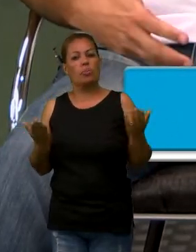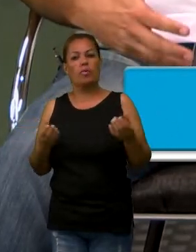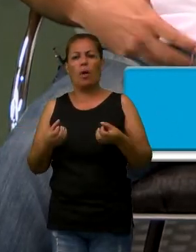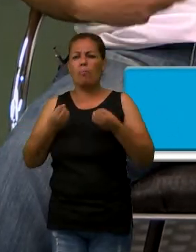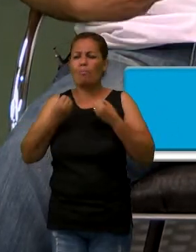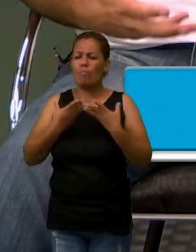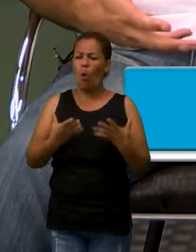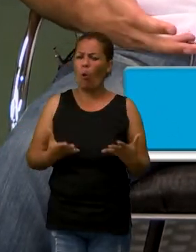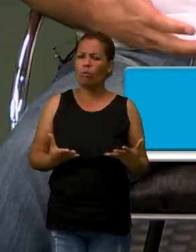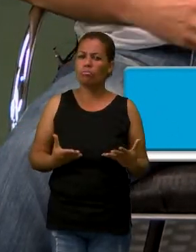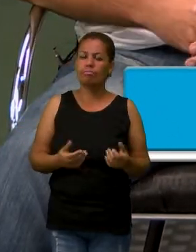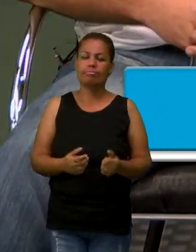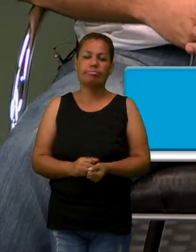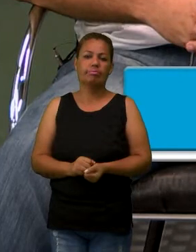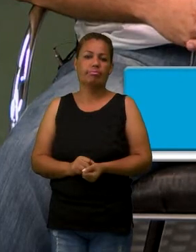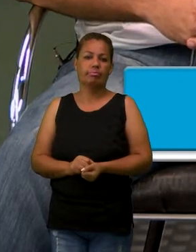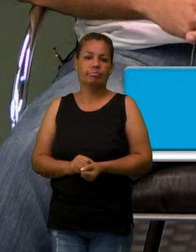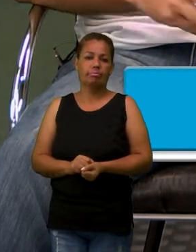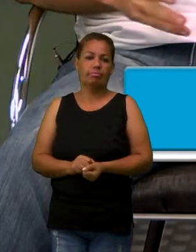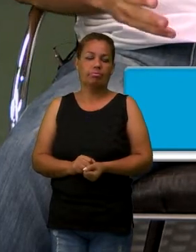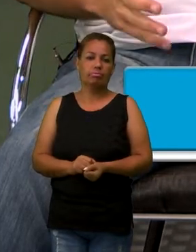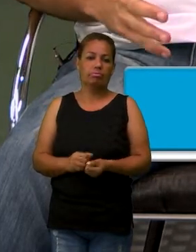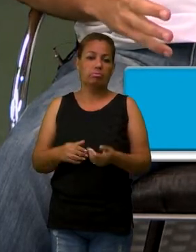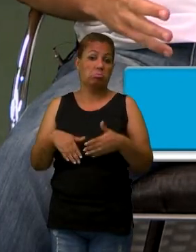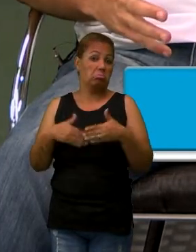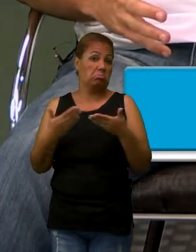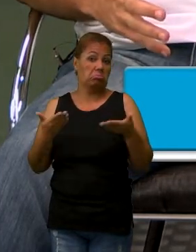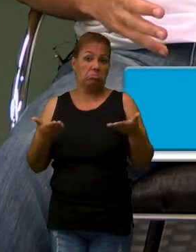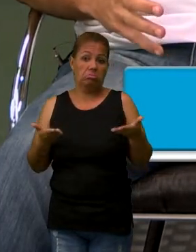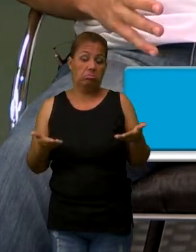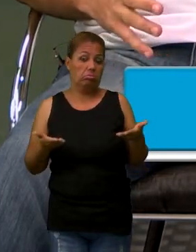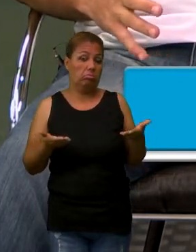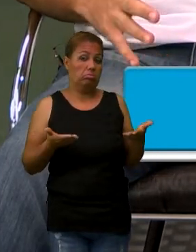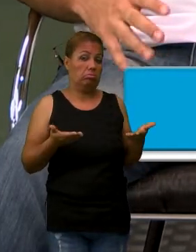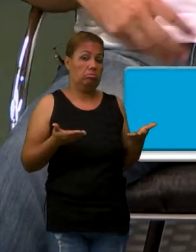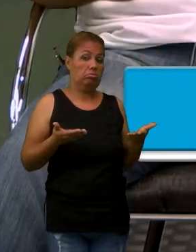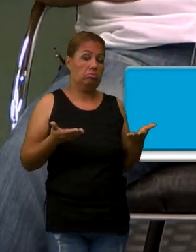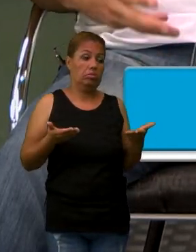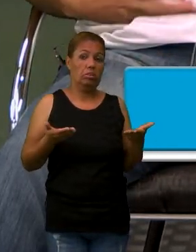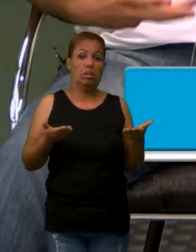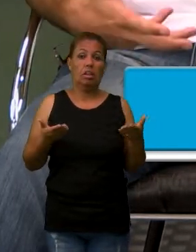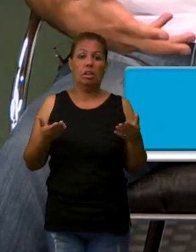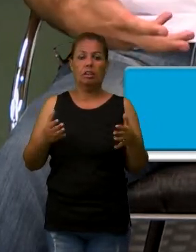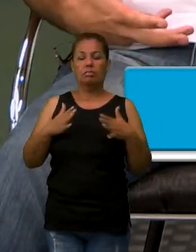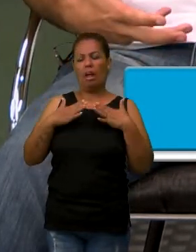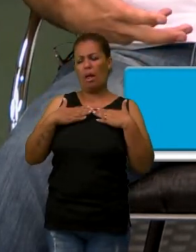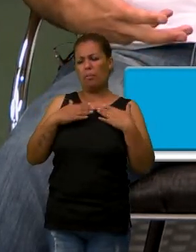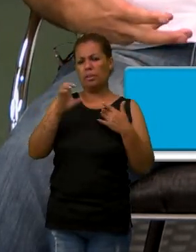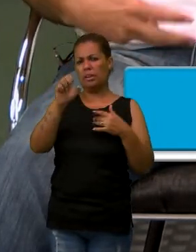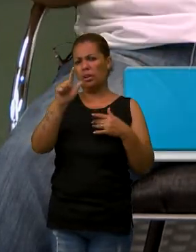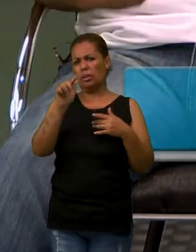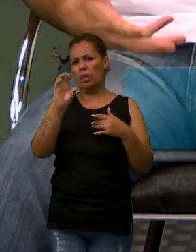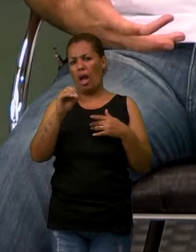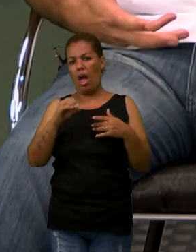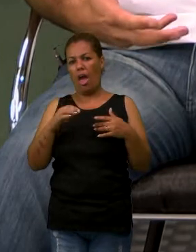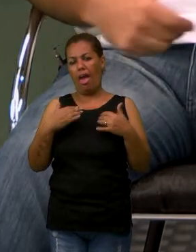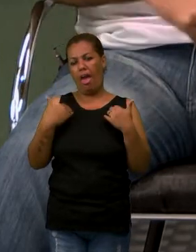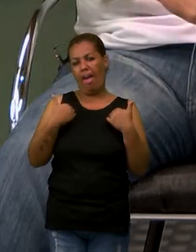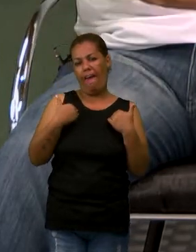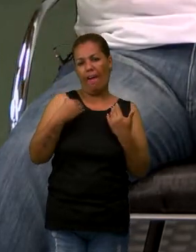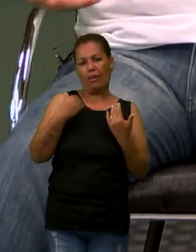muito elevado é muito bom né tanto pra o seu ego neco por